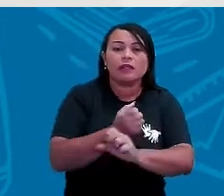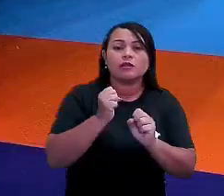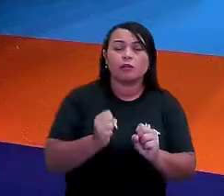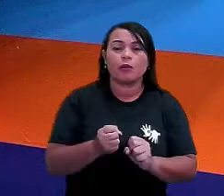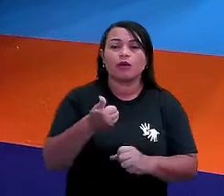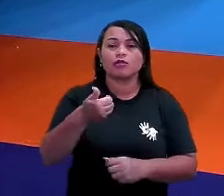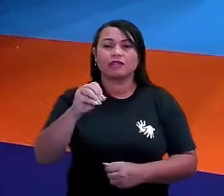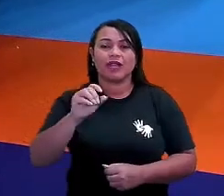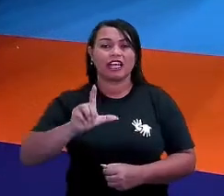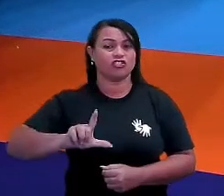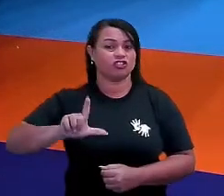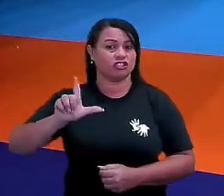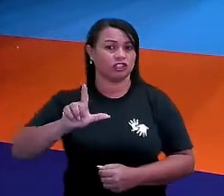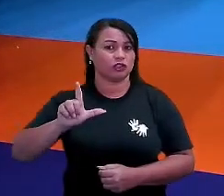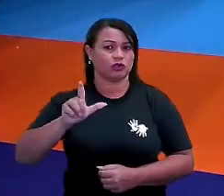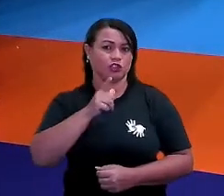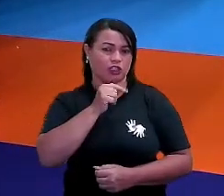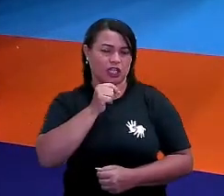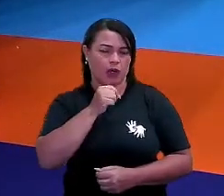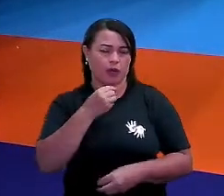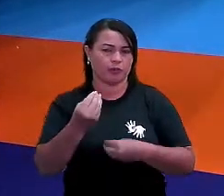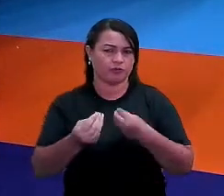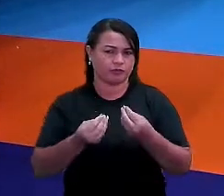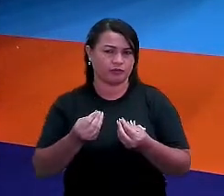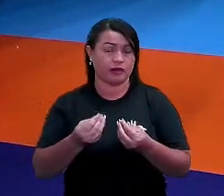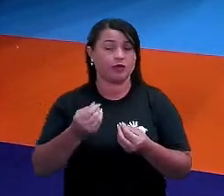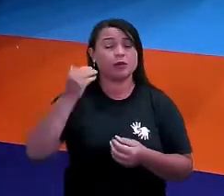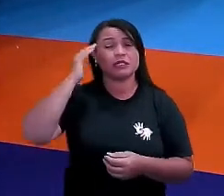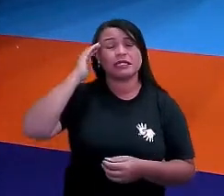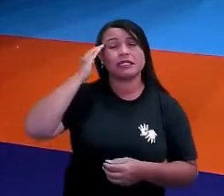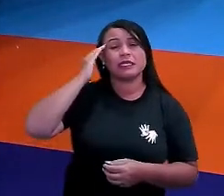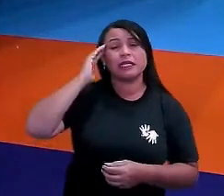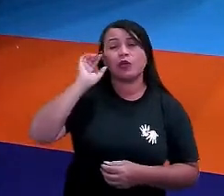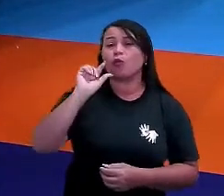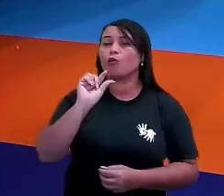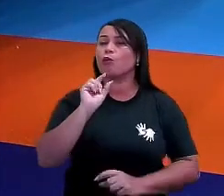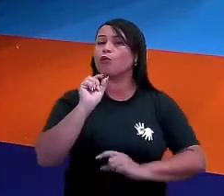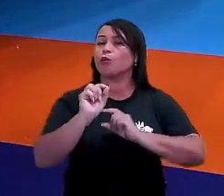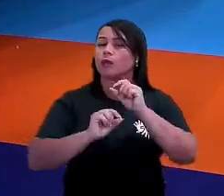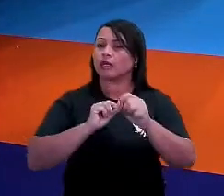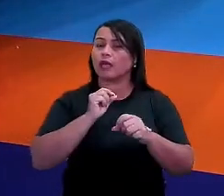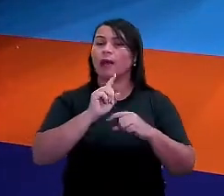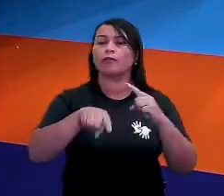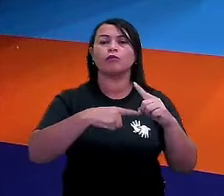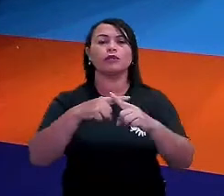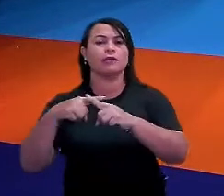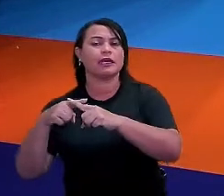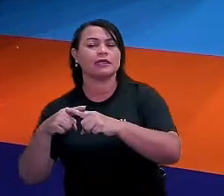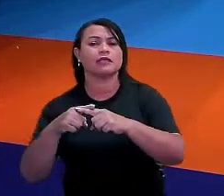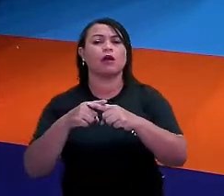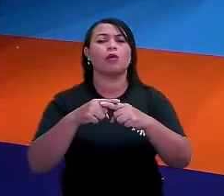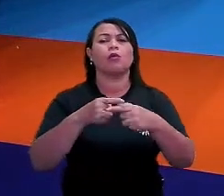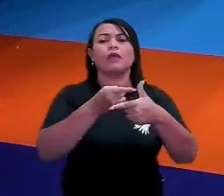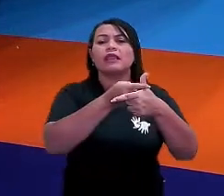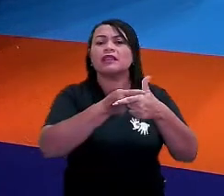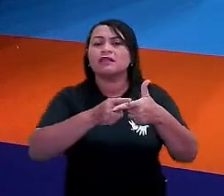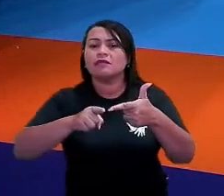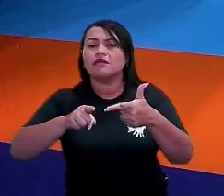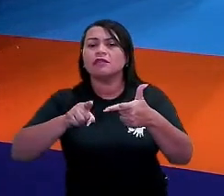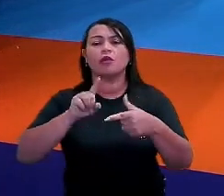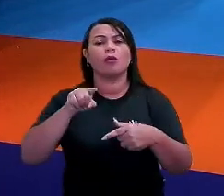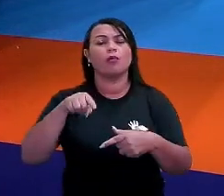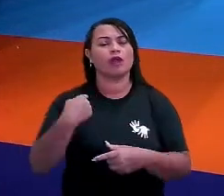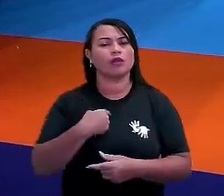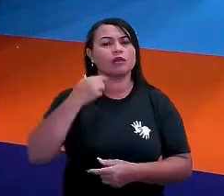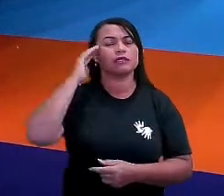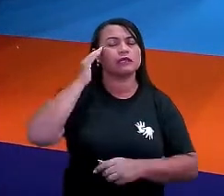10 litros. Né? Então, vamos entender um pouco o que é multiplicação e divisão para que a gente possa entender o que a gente vai usar